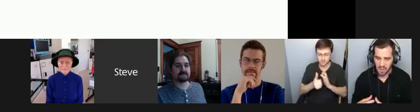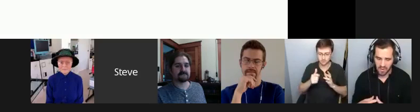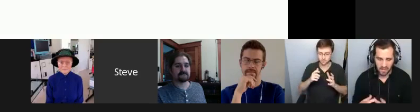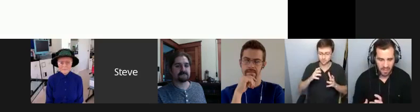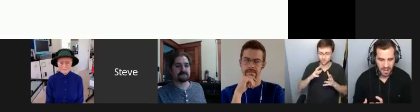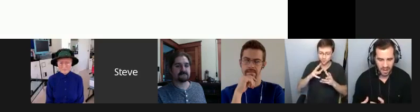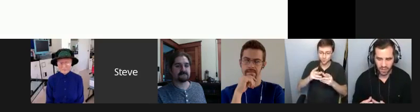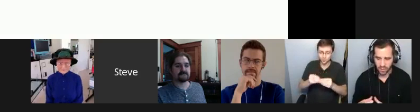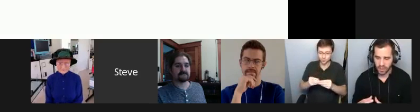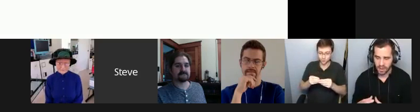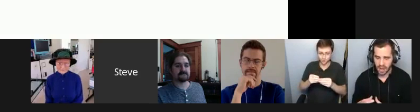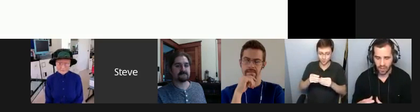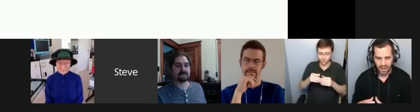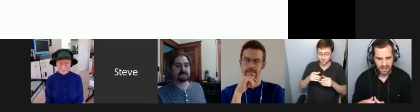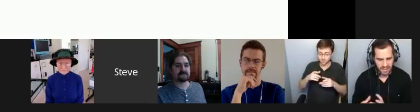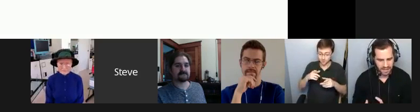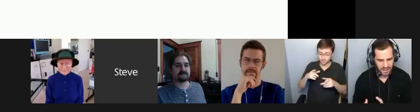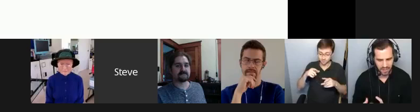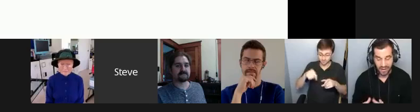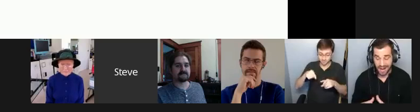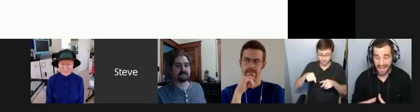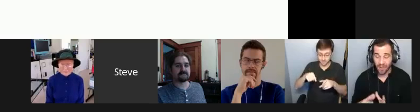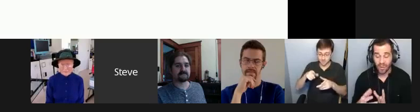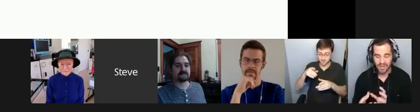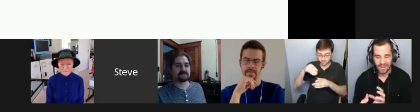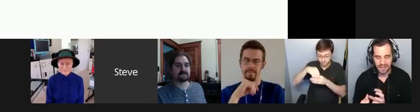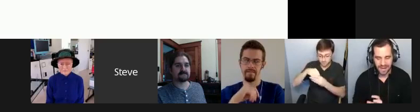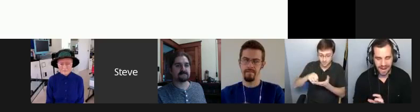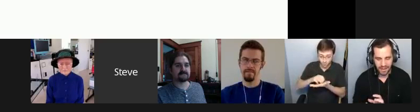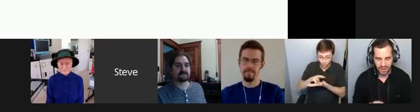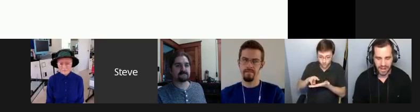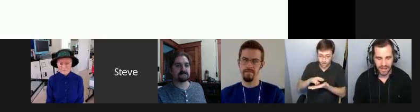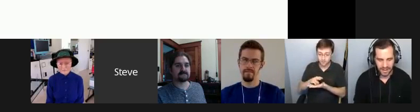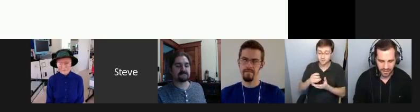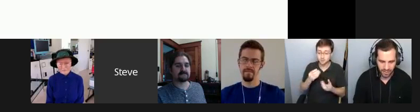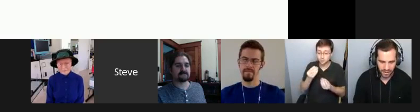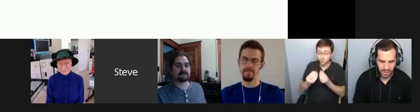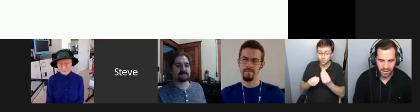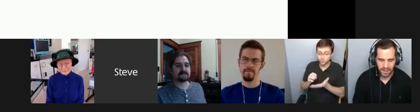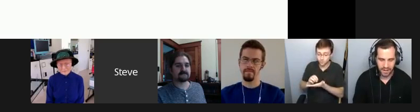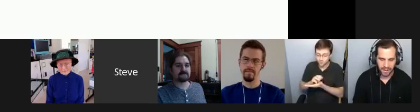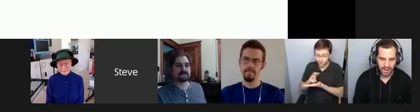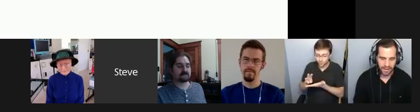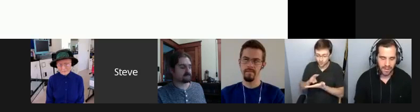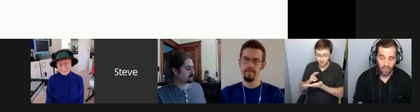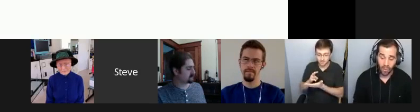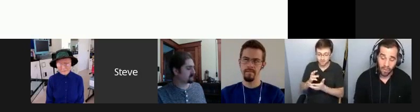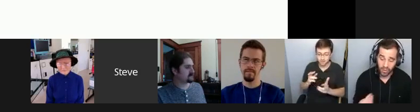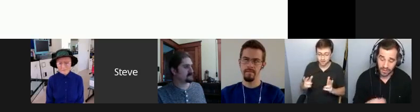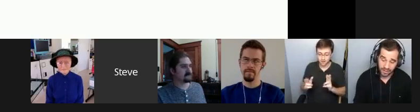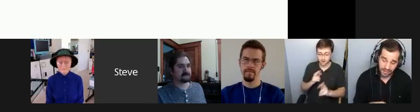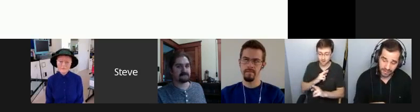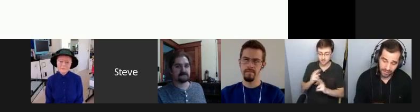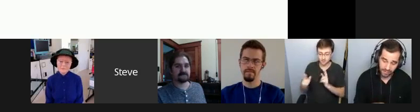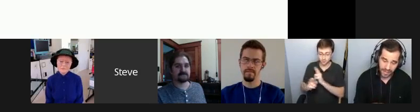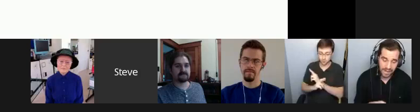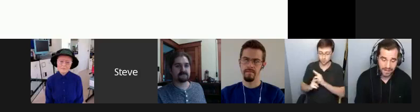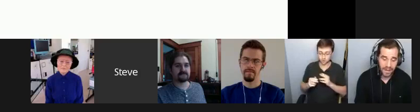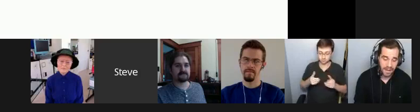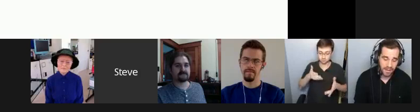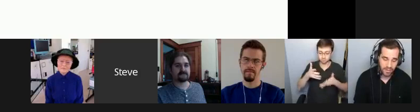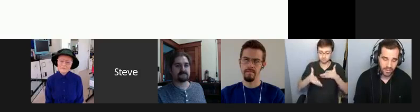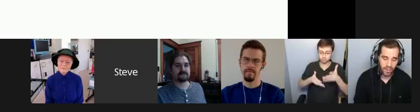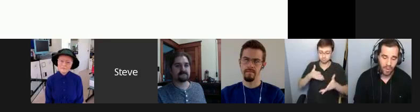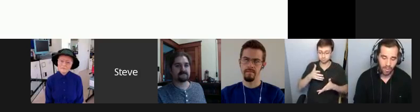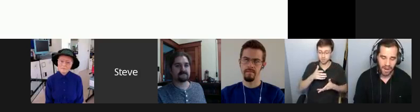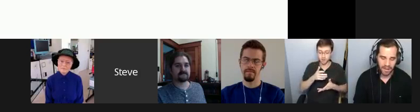expressões, o movimento, a localização, a iconicidade da língua, né? Então, como